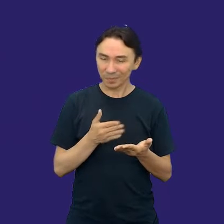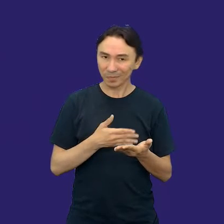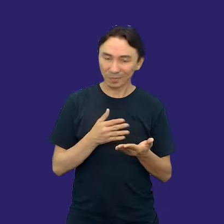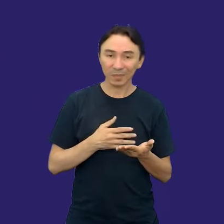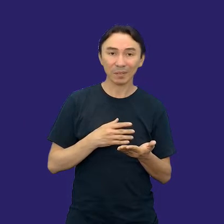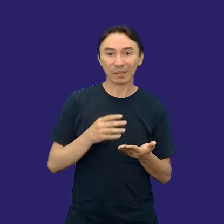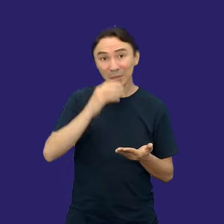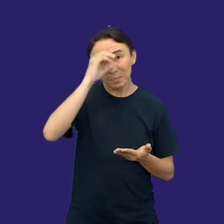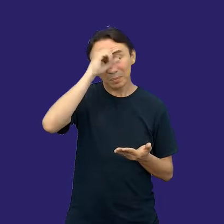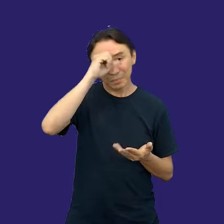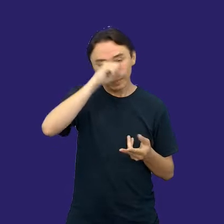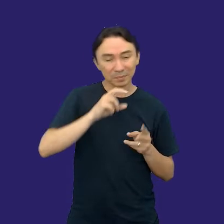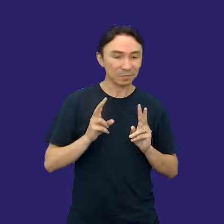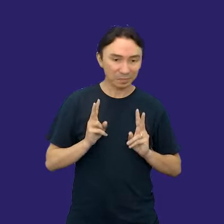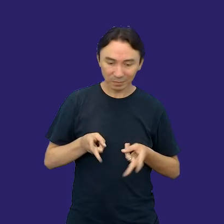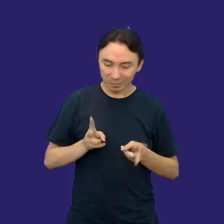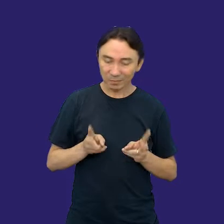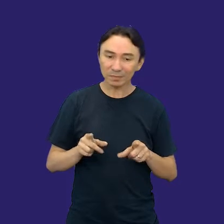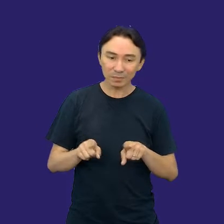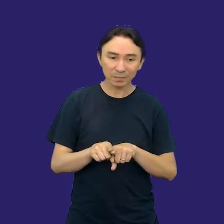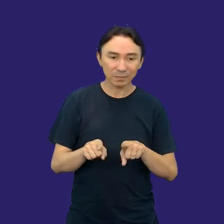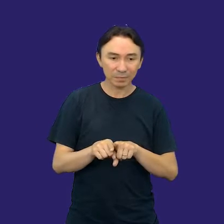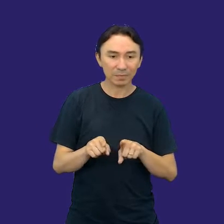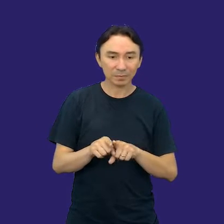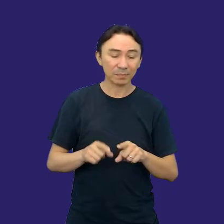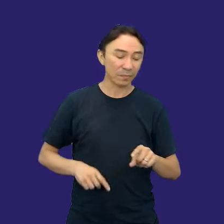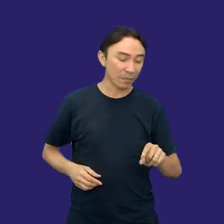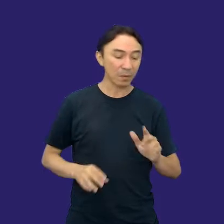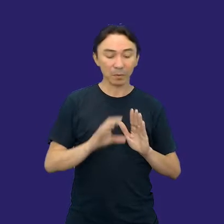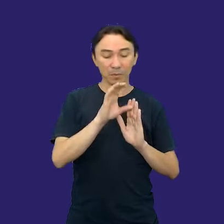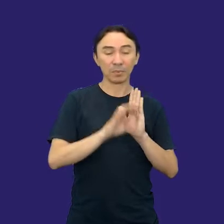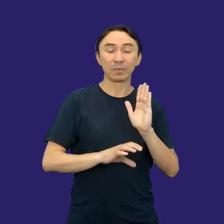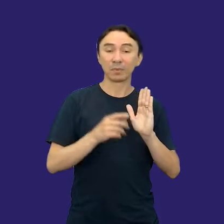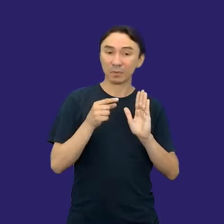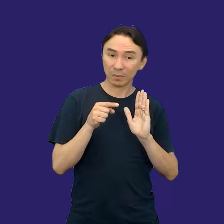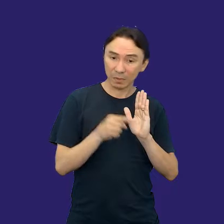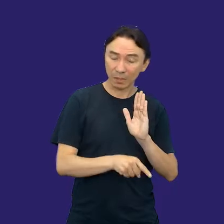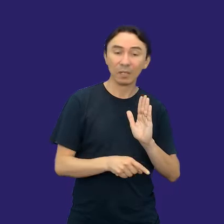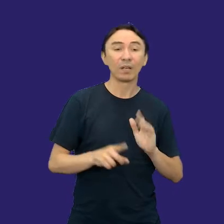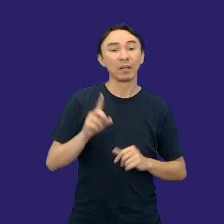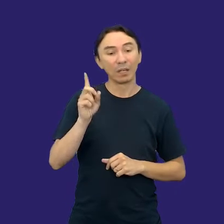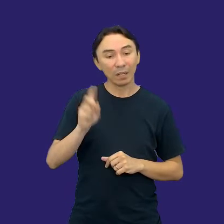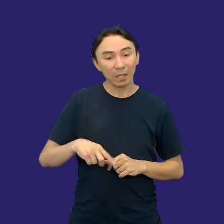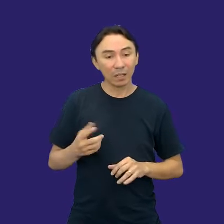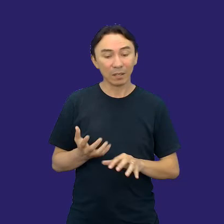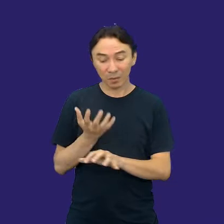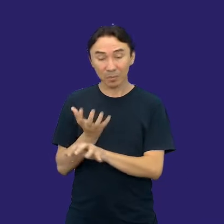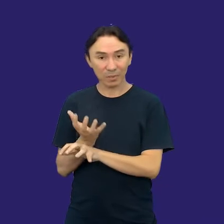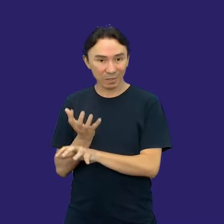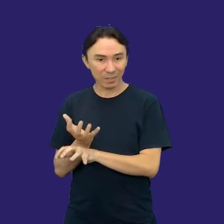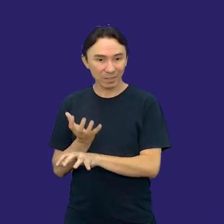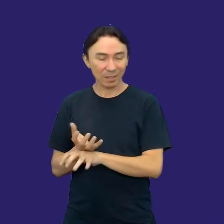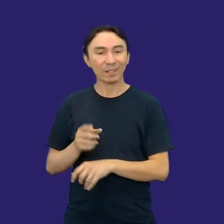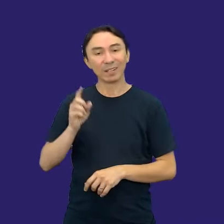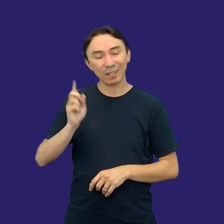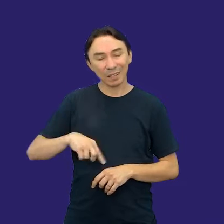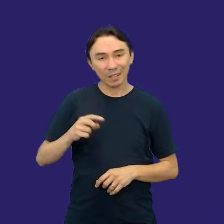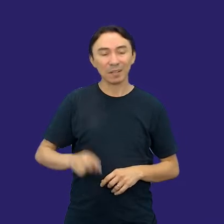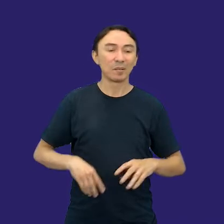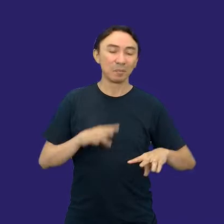O currículo, né? O componente curricular é matemática no ensino médio. Nós estamos tratando